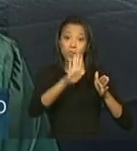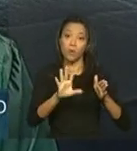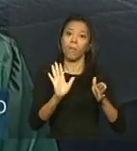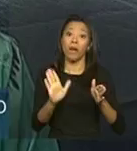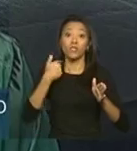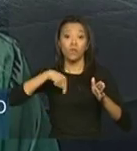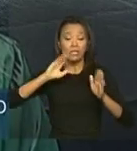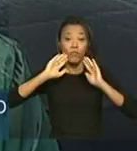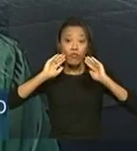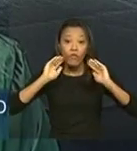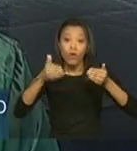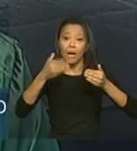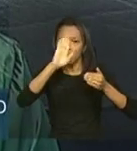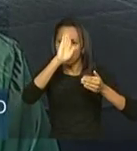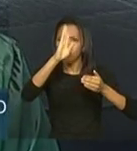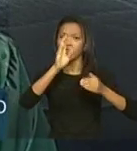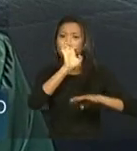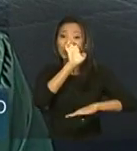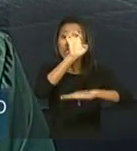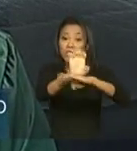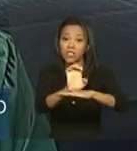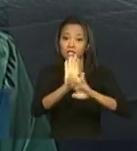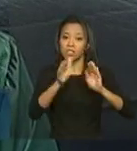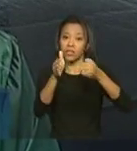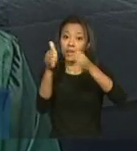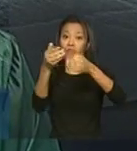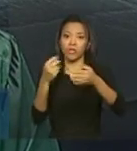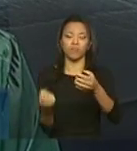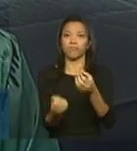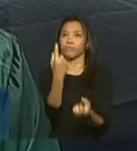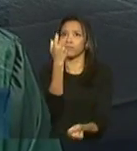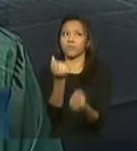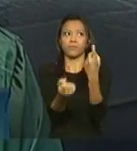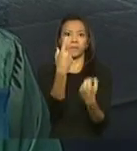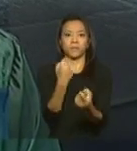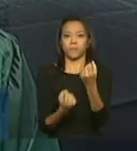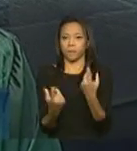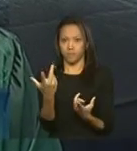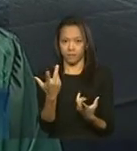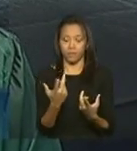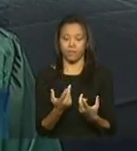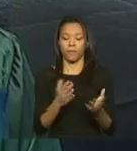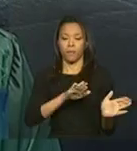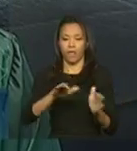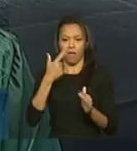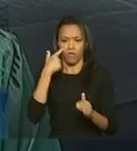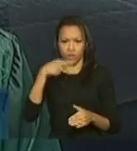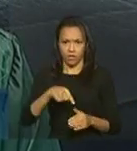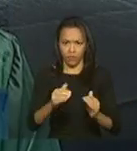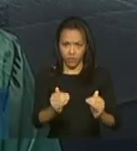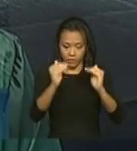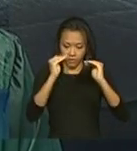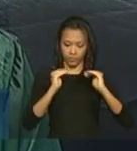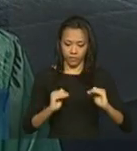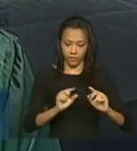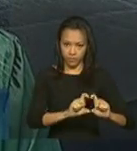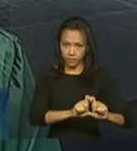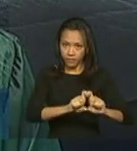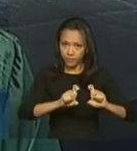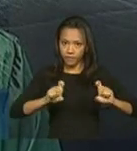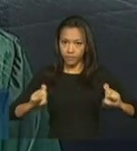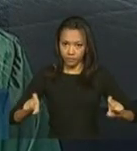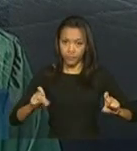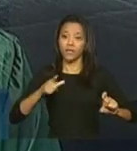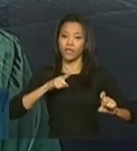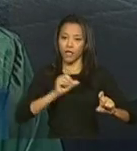de focar nas áreas onde tem maior produção de casos. Abaixo tem um link na